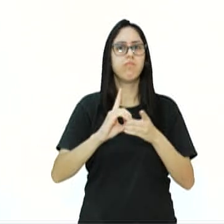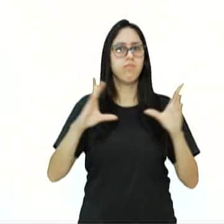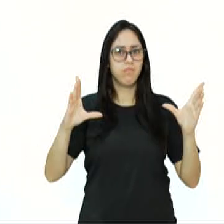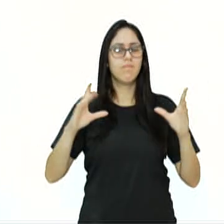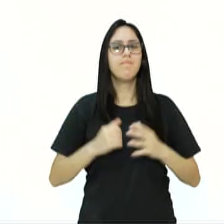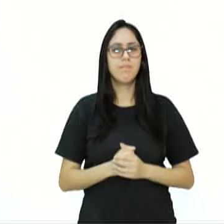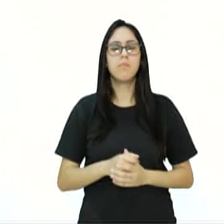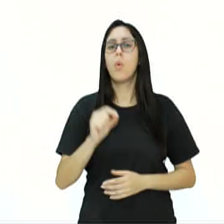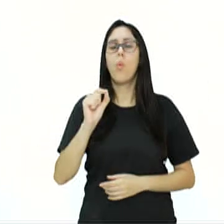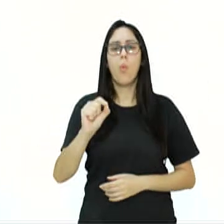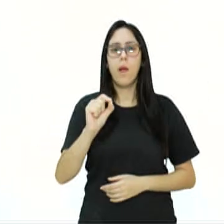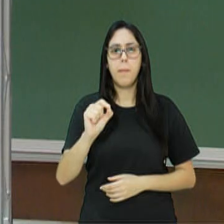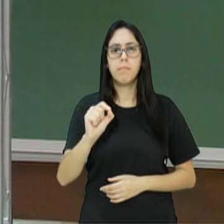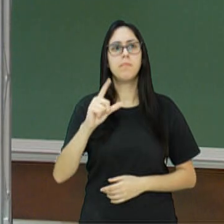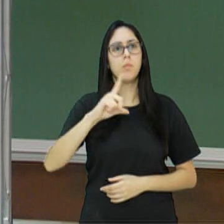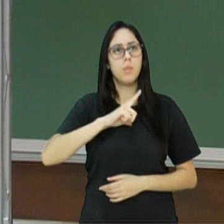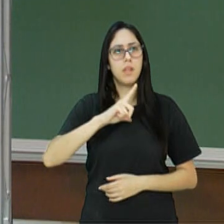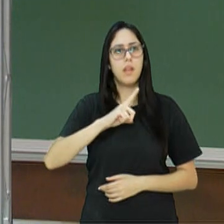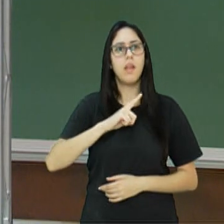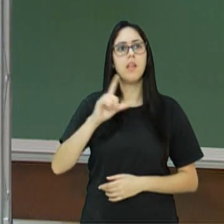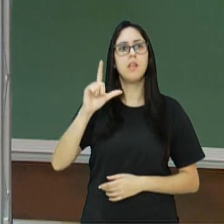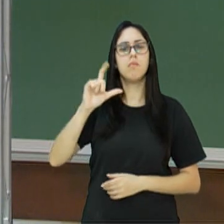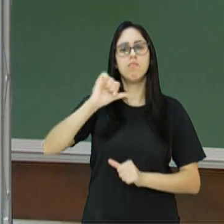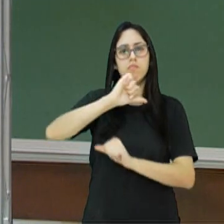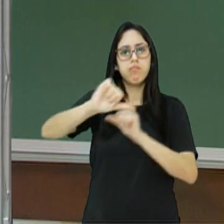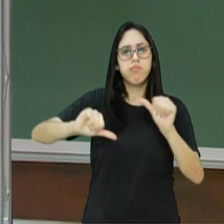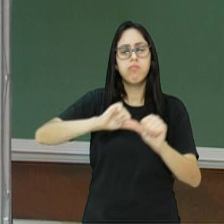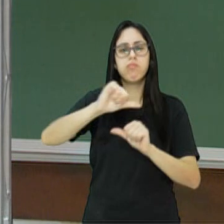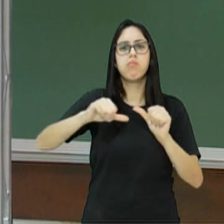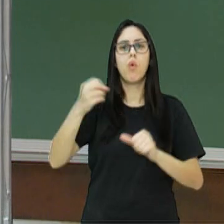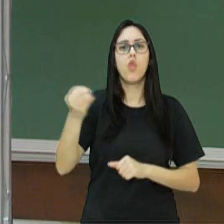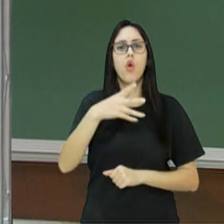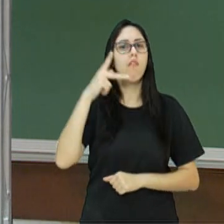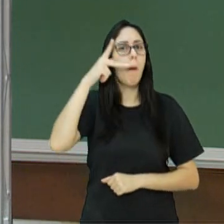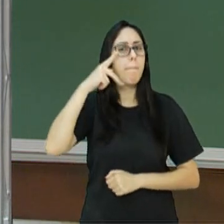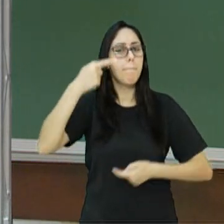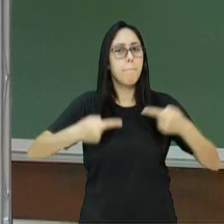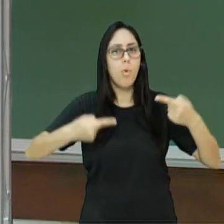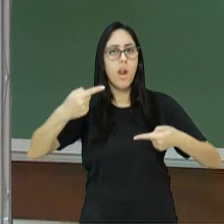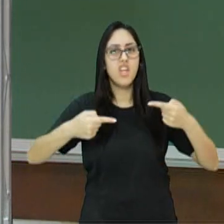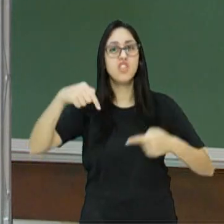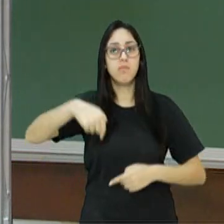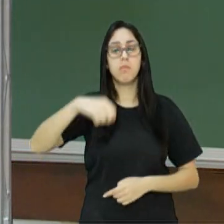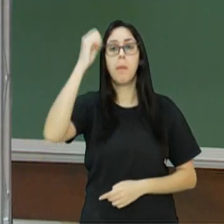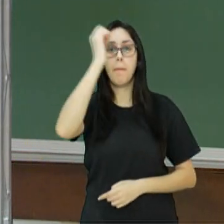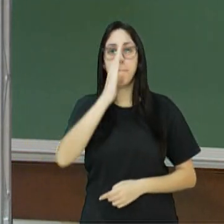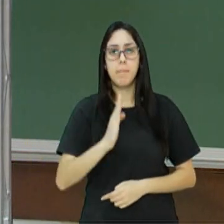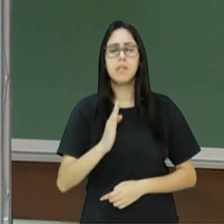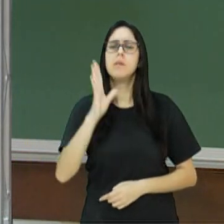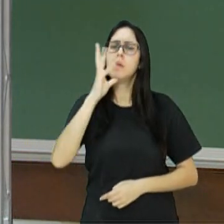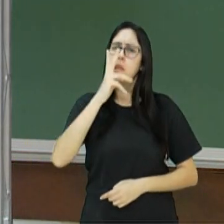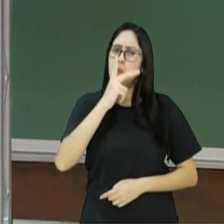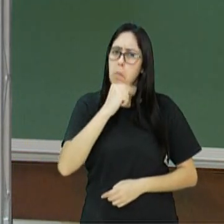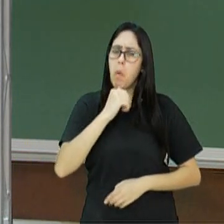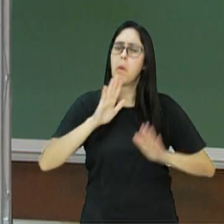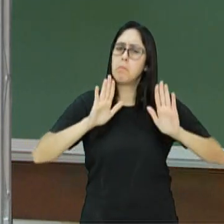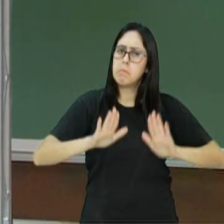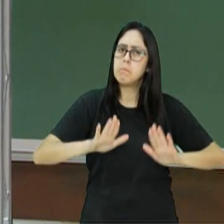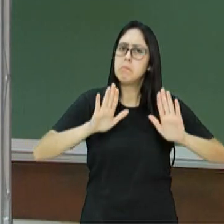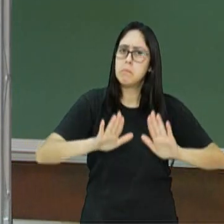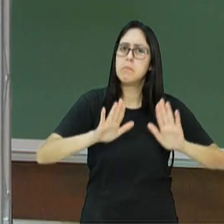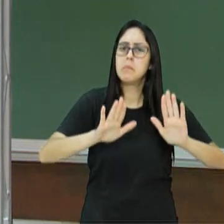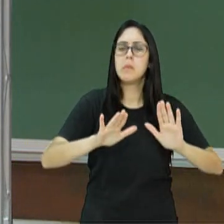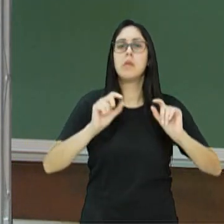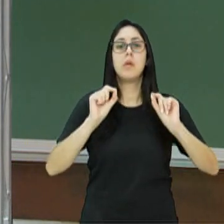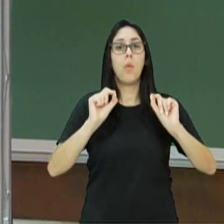quando Geisel assume o poder, aquele processo de abertura política que o Brasil vai viver de forma lenta, gradual e segura na proposta